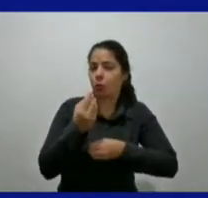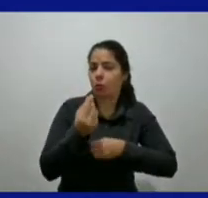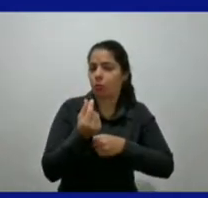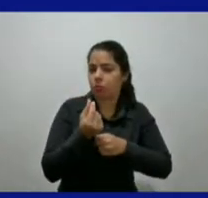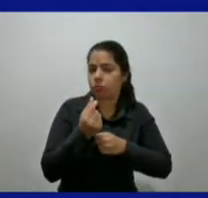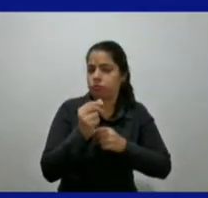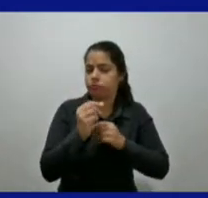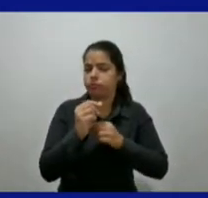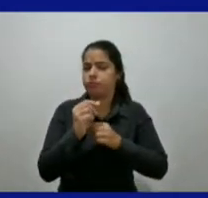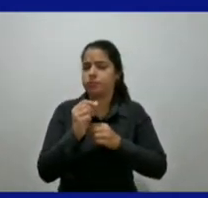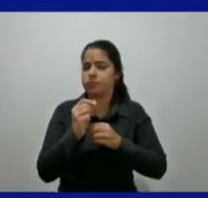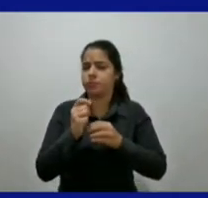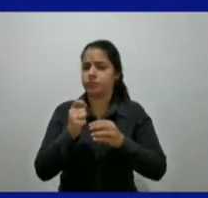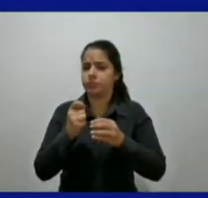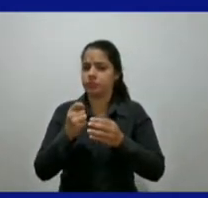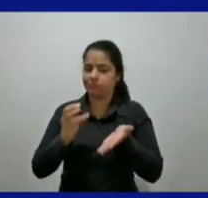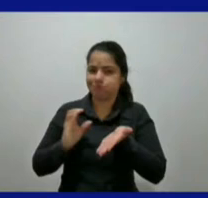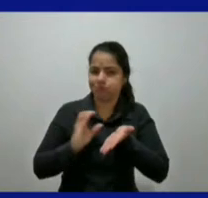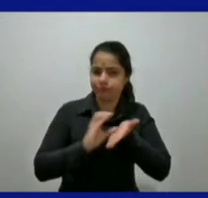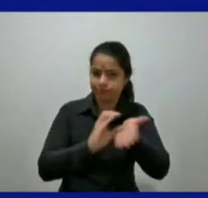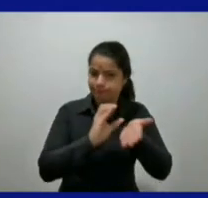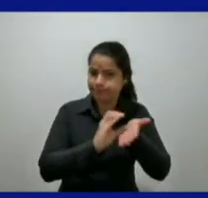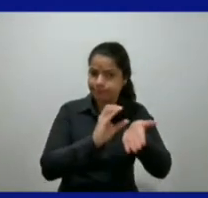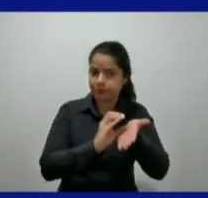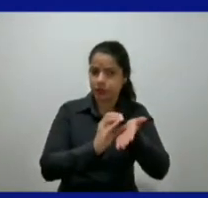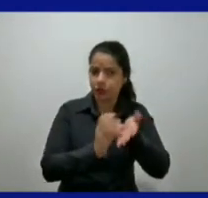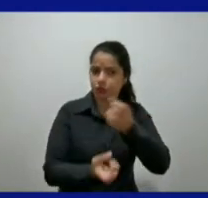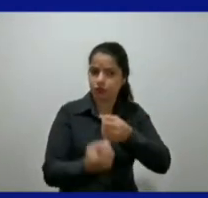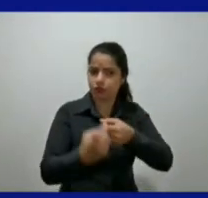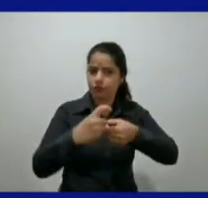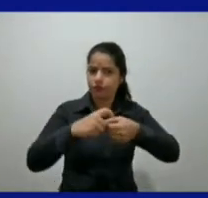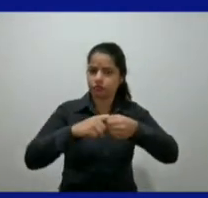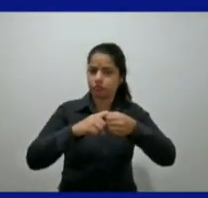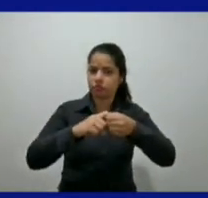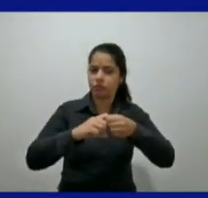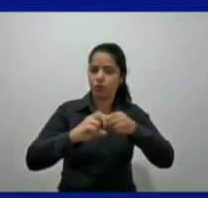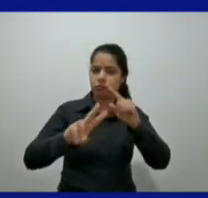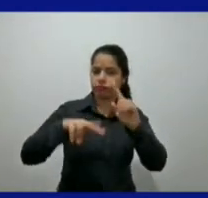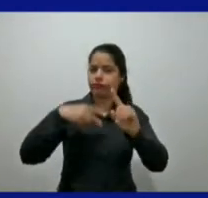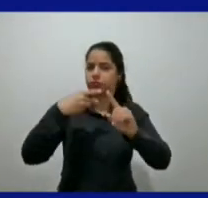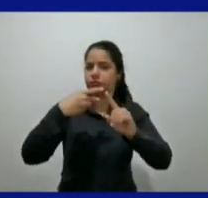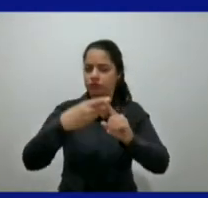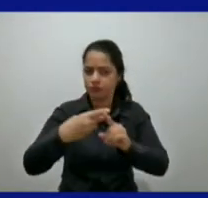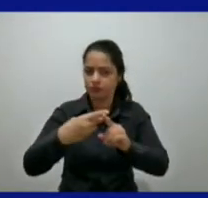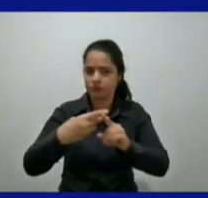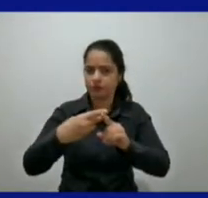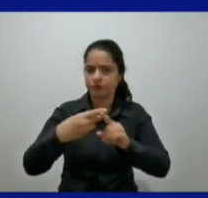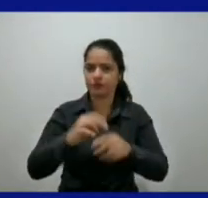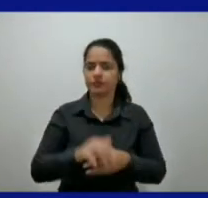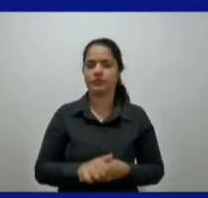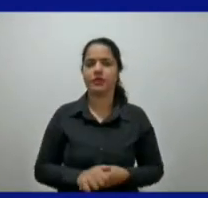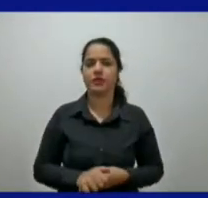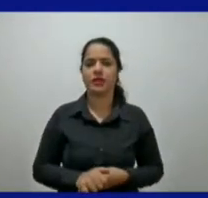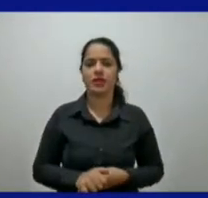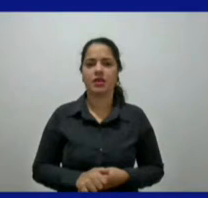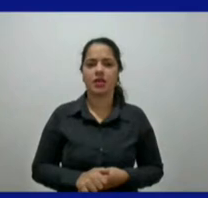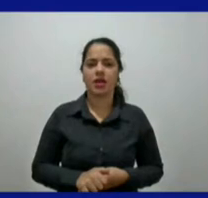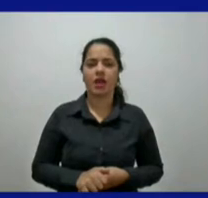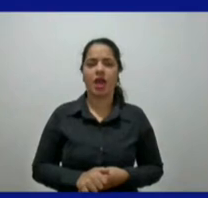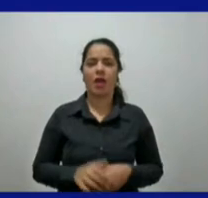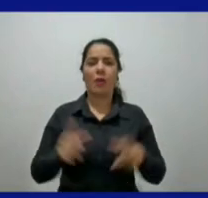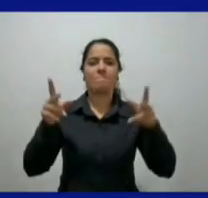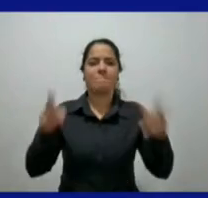sejam rentáveis, eles hoje não são os mesmos da época de Milton Friedman. Aquela